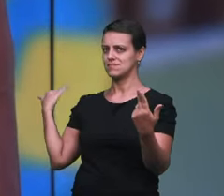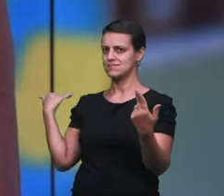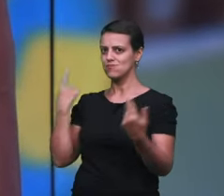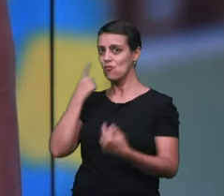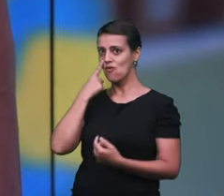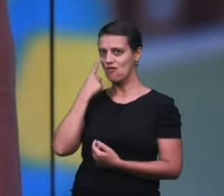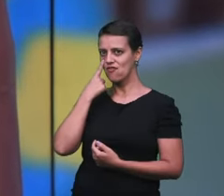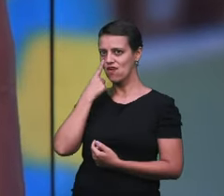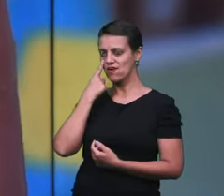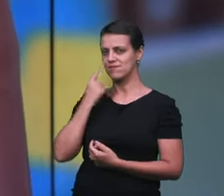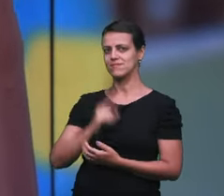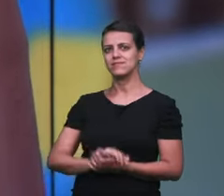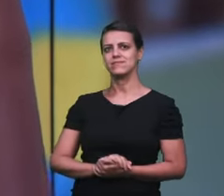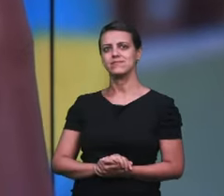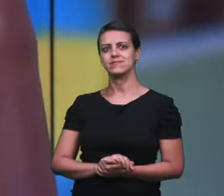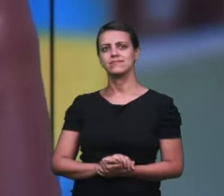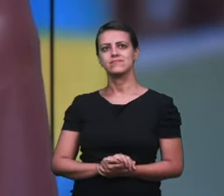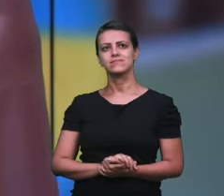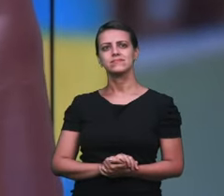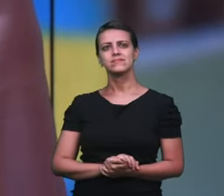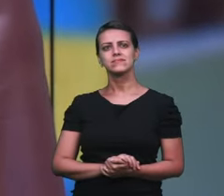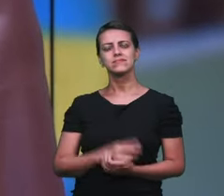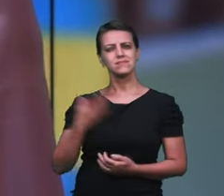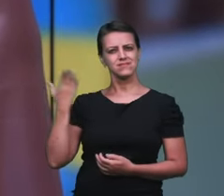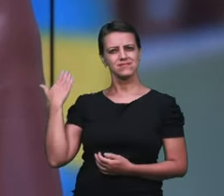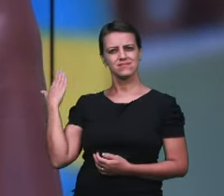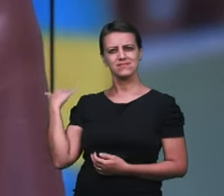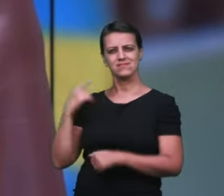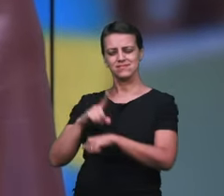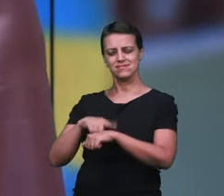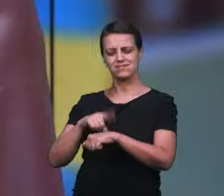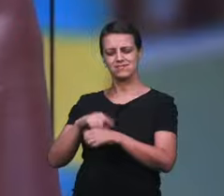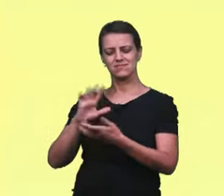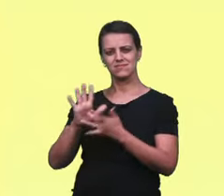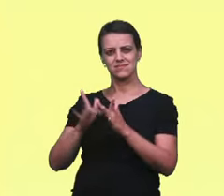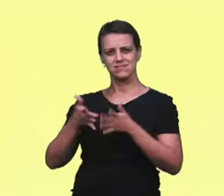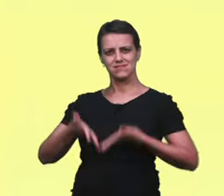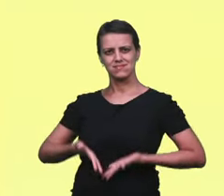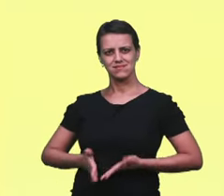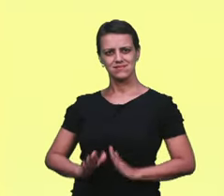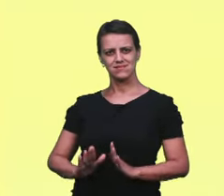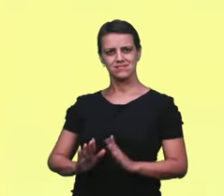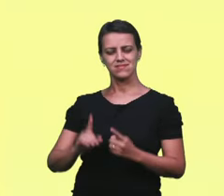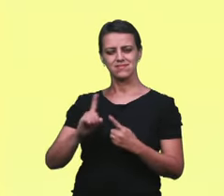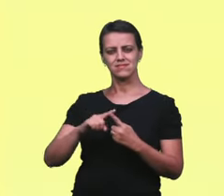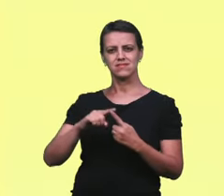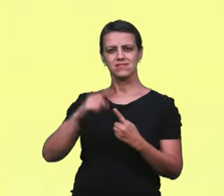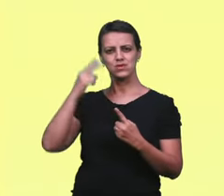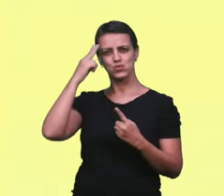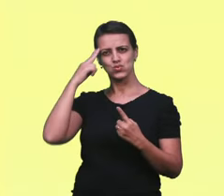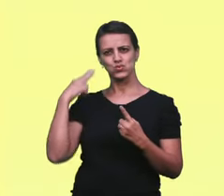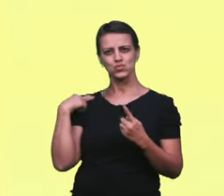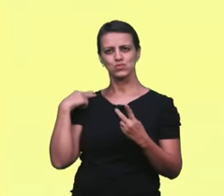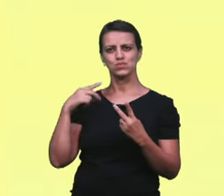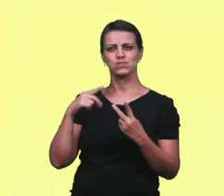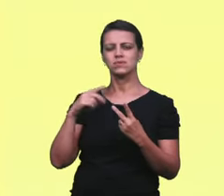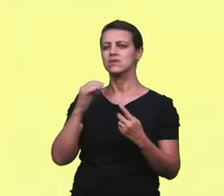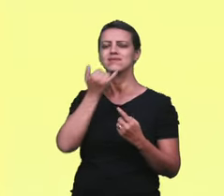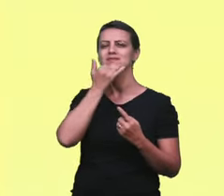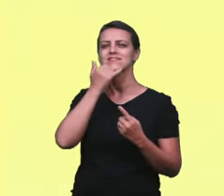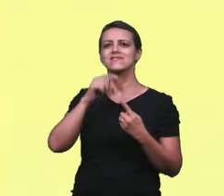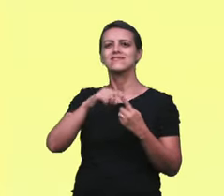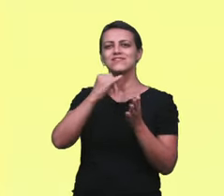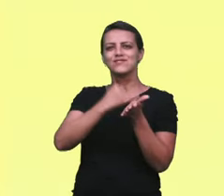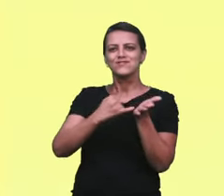ver? Nos dias do nascimento de Jesus, José e Maria foram até a cidade de